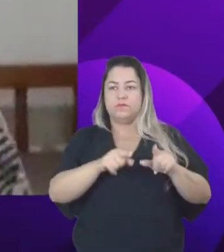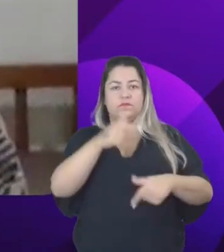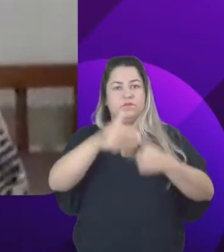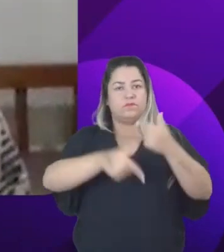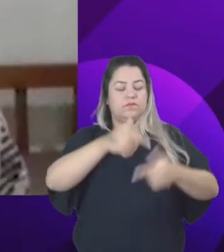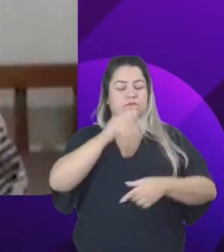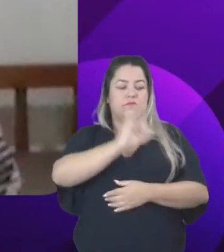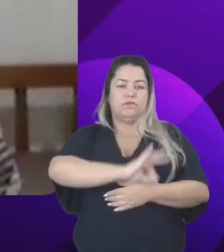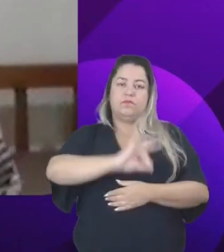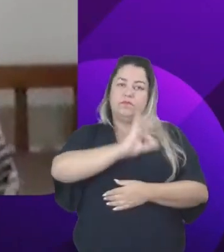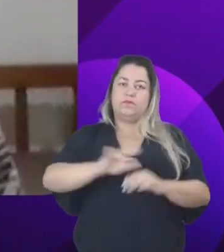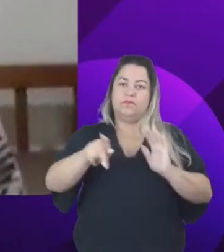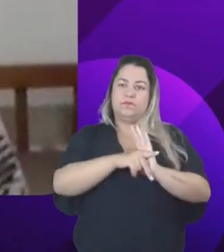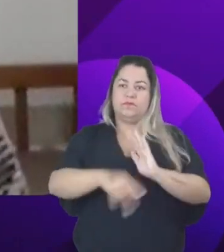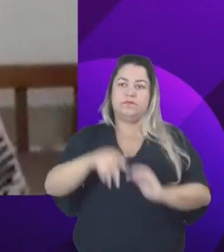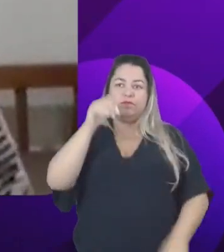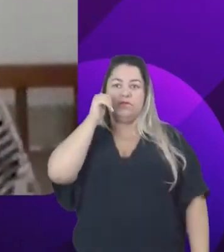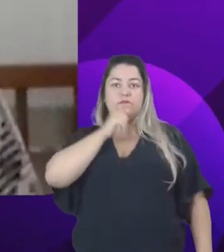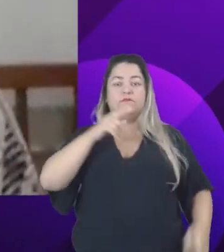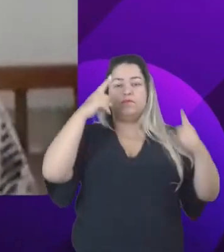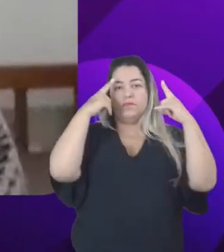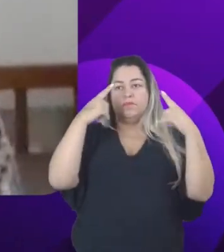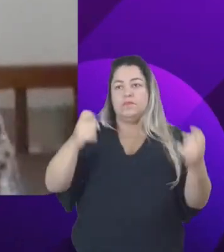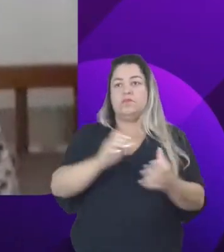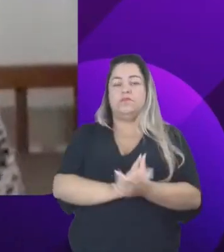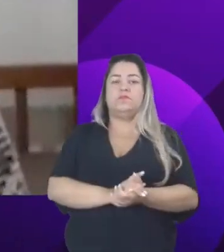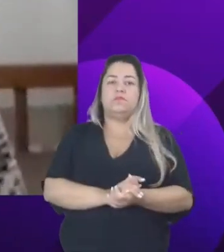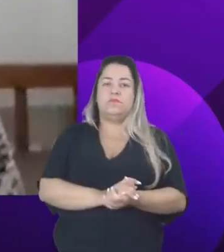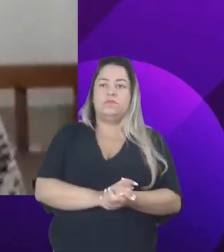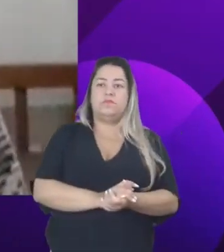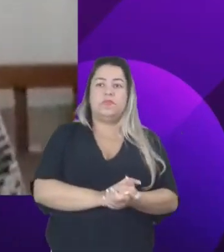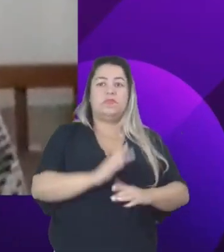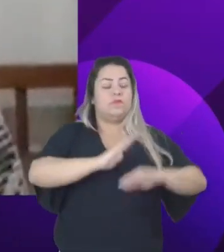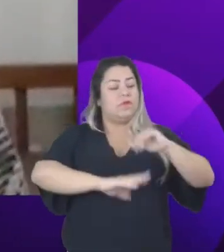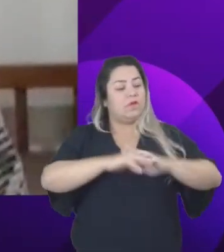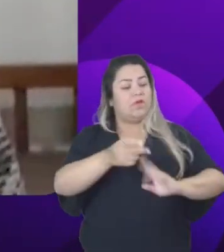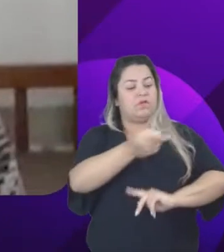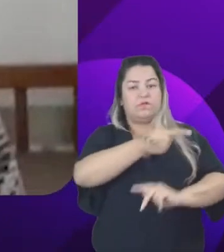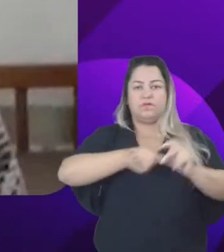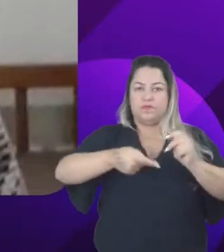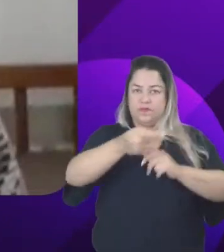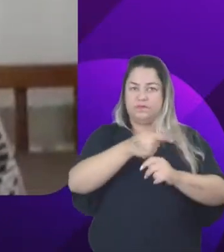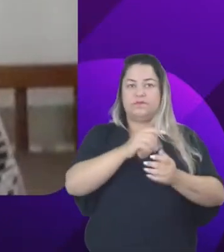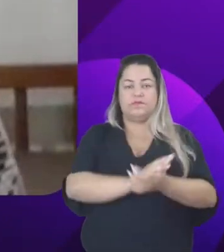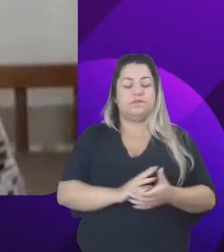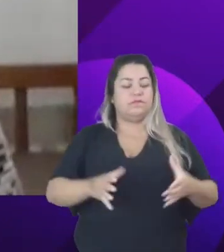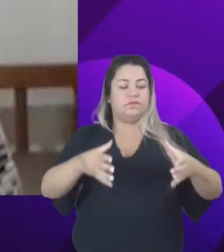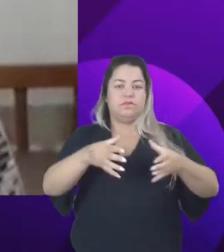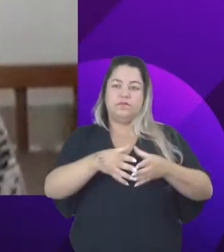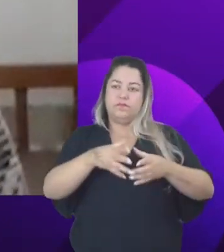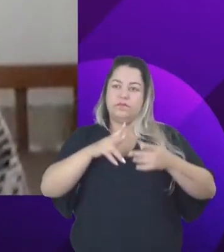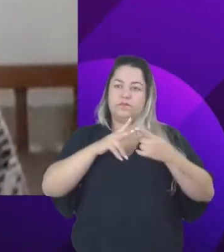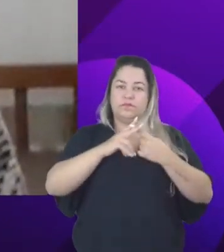de emprego e renda para as mulheres em situação de violência, no caso, na área da autonomia econômica. Então, é um